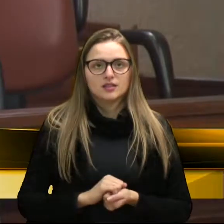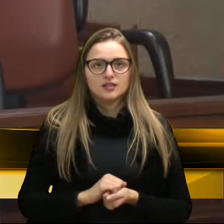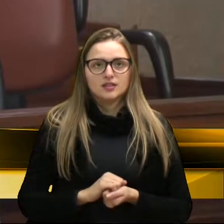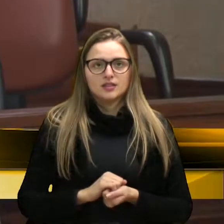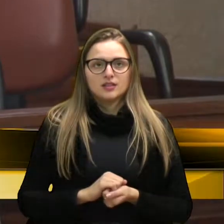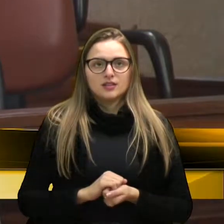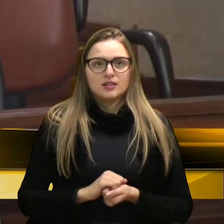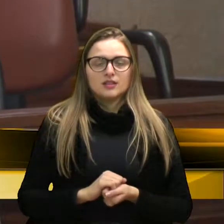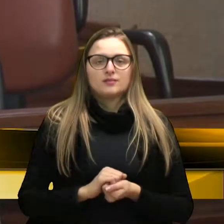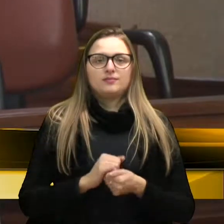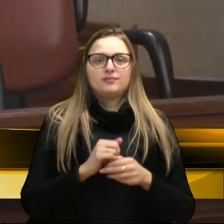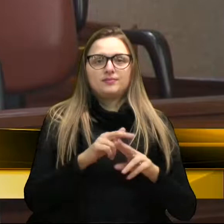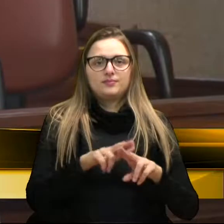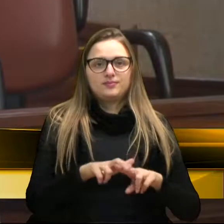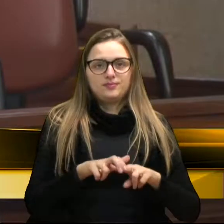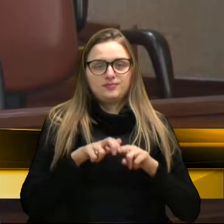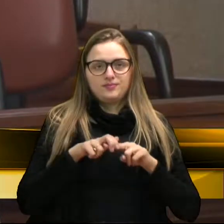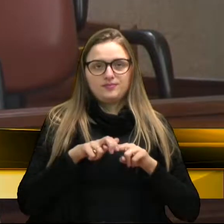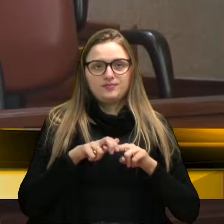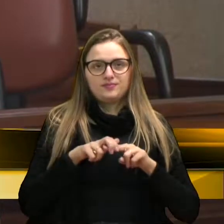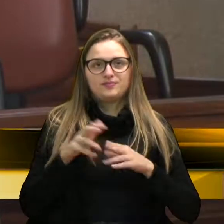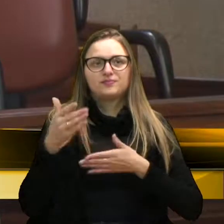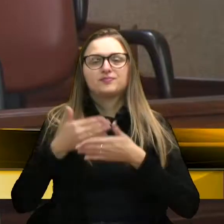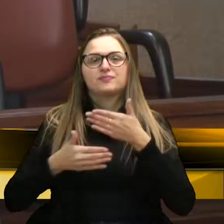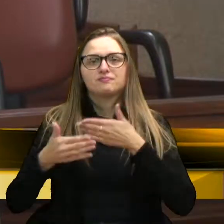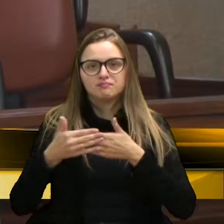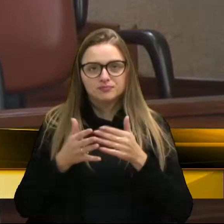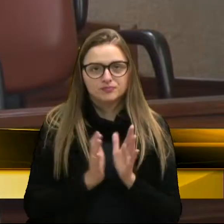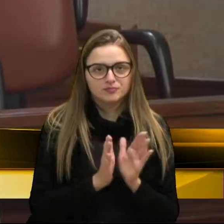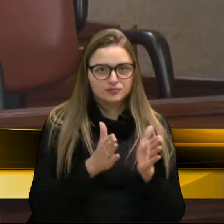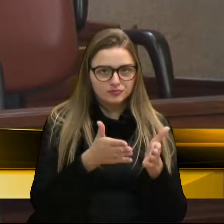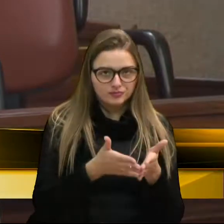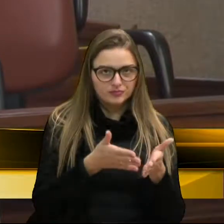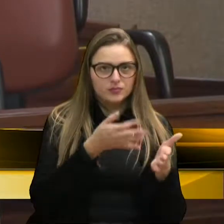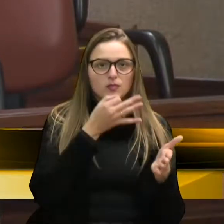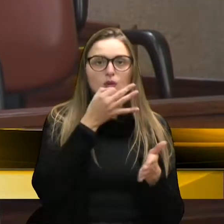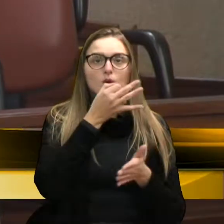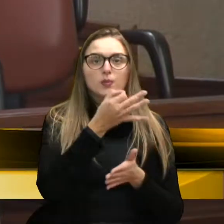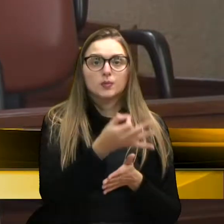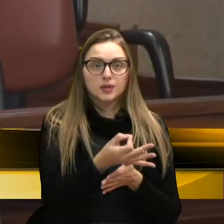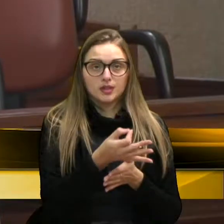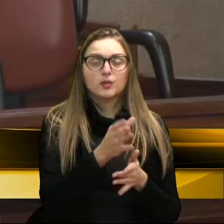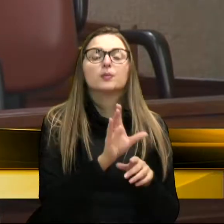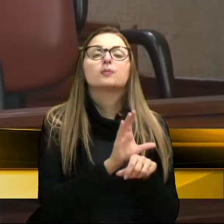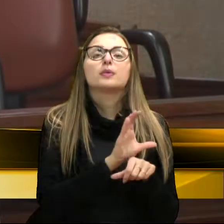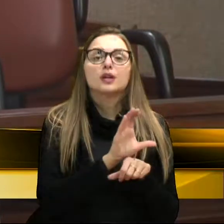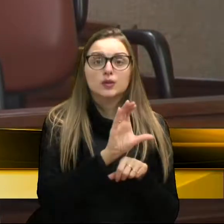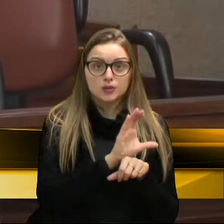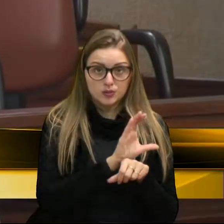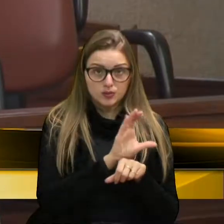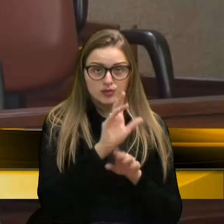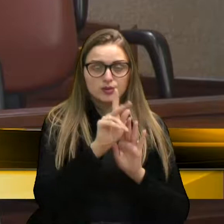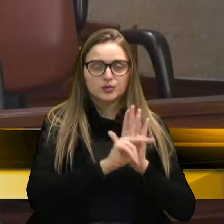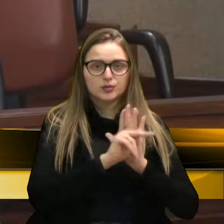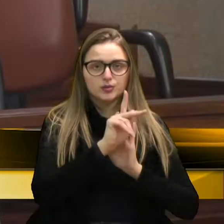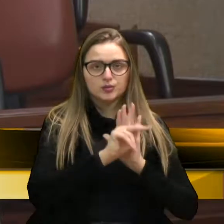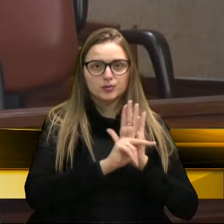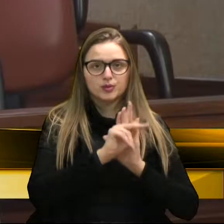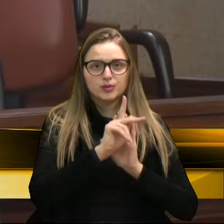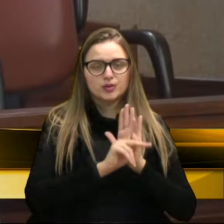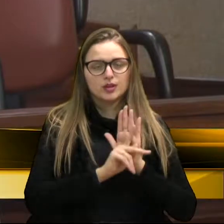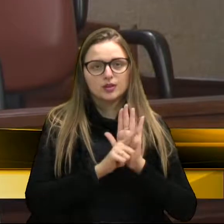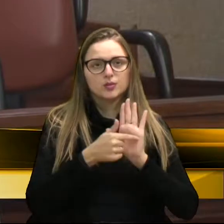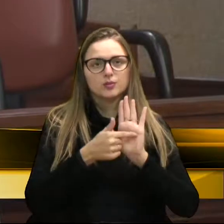Em vista disso, apesar desta comissão ter se manifestado pela constitucionalidade do projeto em